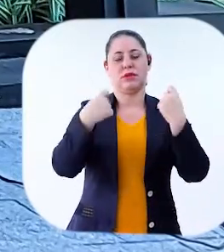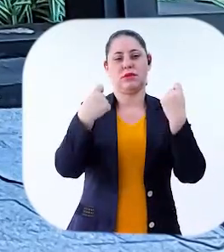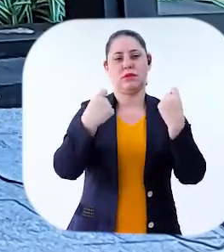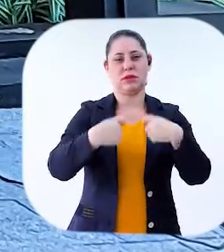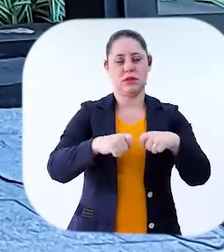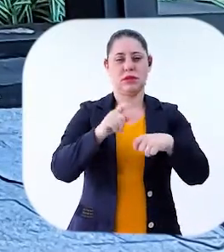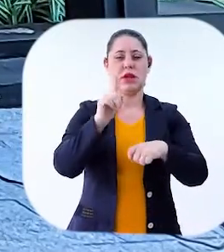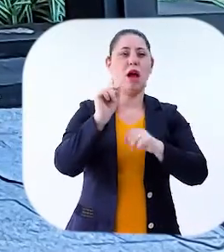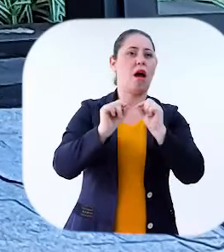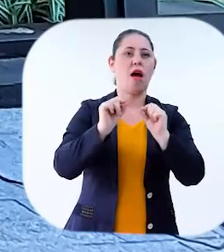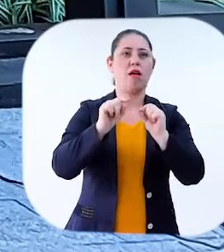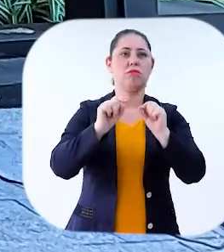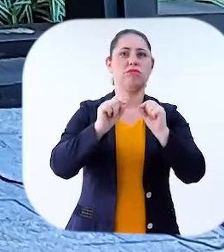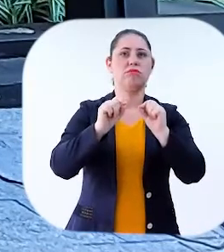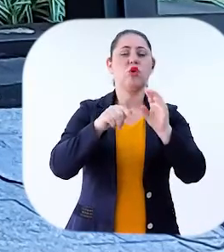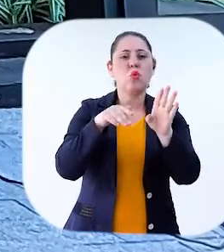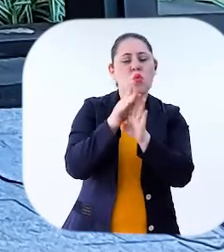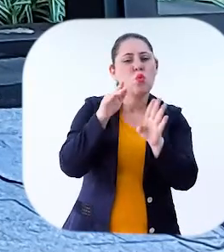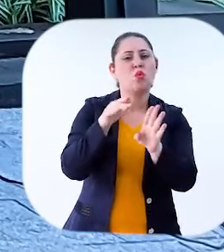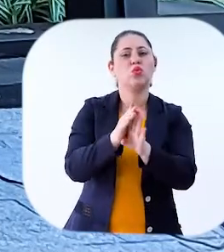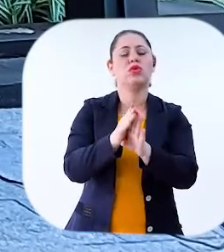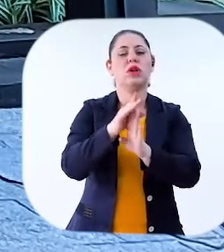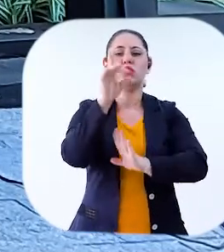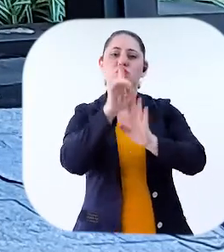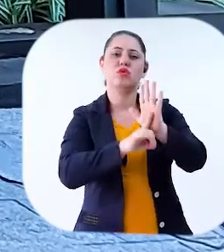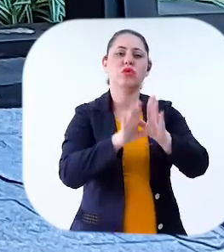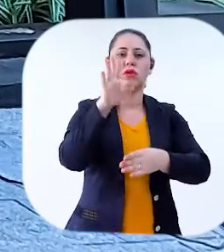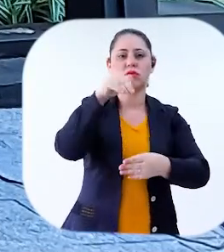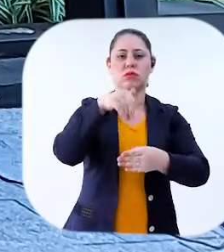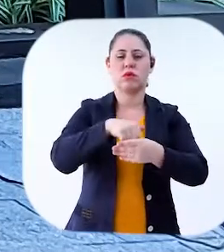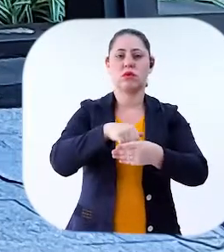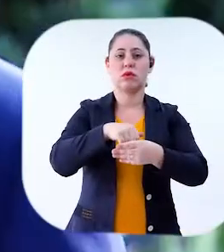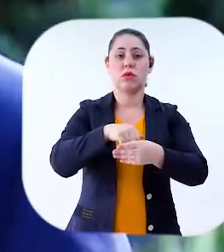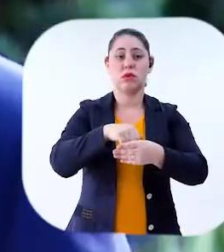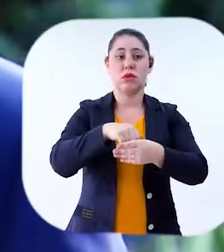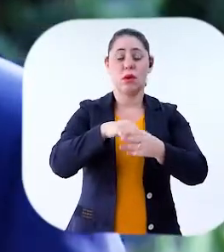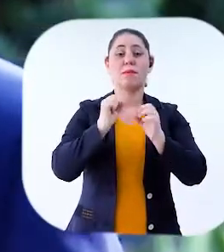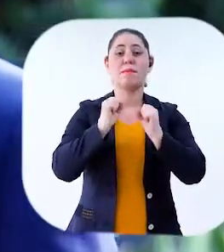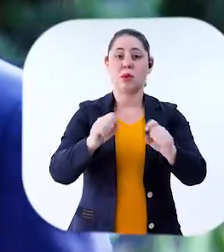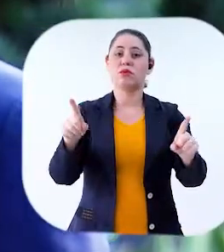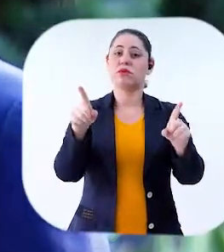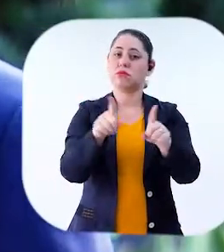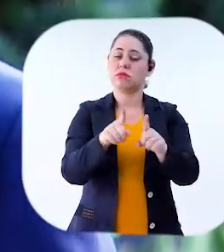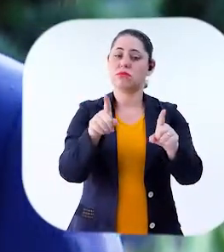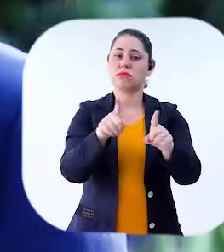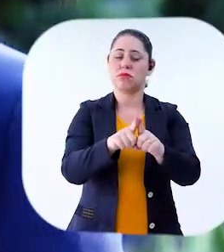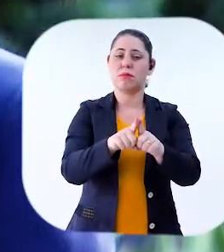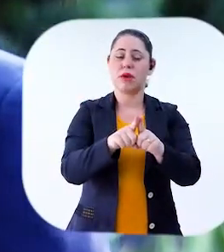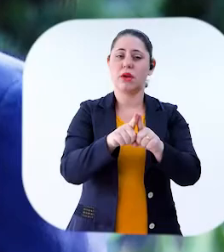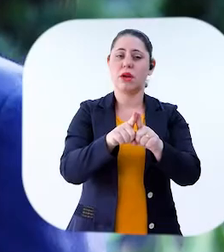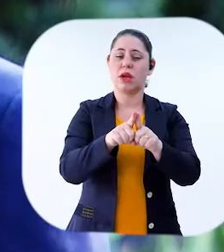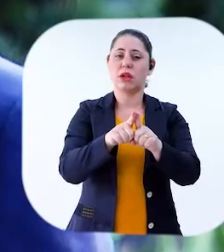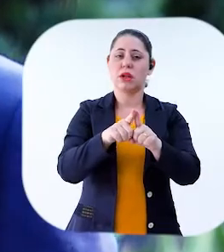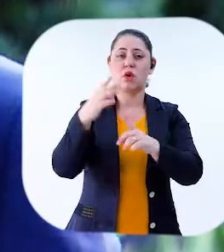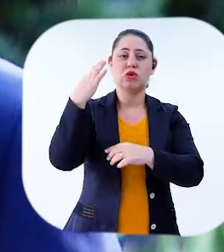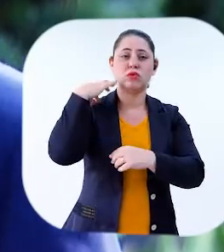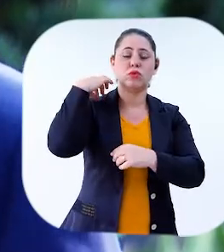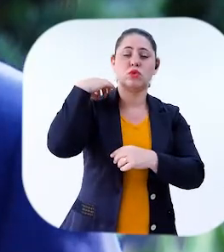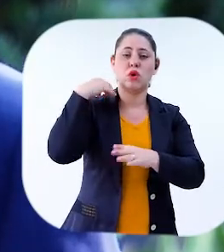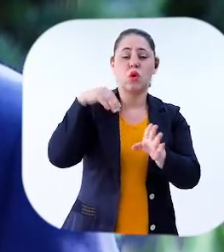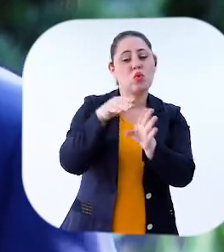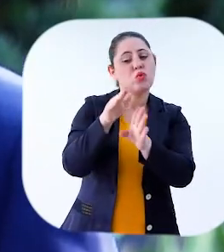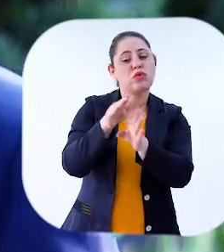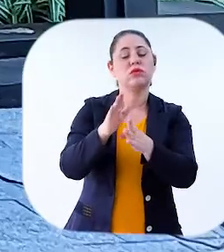necessitam de orientações acerca do direito eleitoral, que a gente possa também sempre disponibilizar a